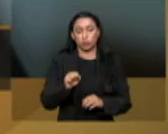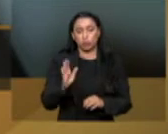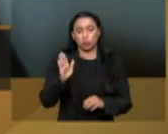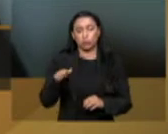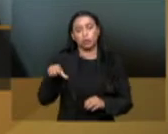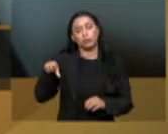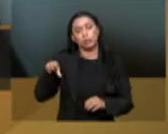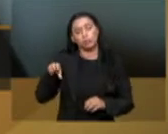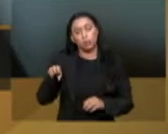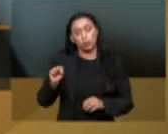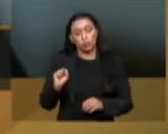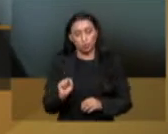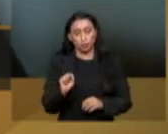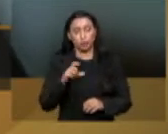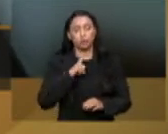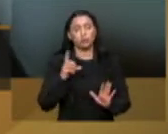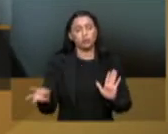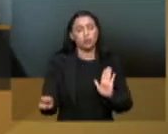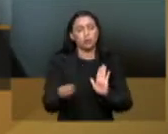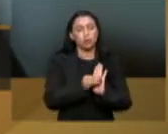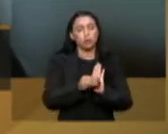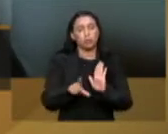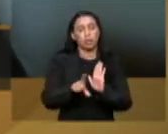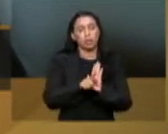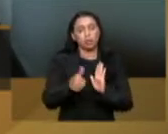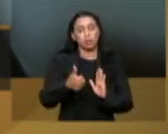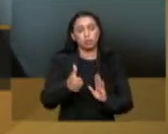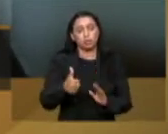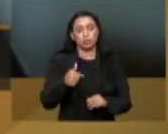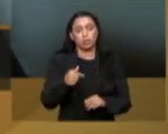9.718/98, que foram incluídos pela Lei